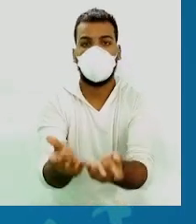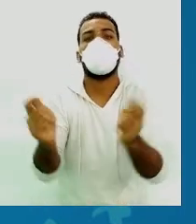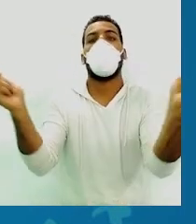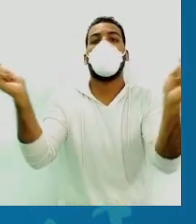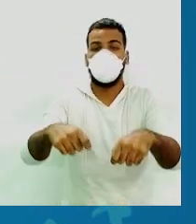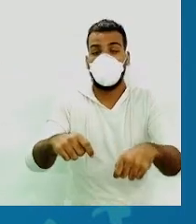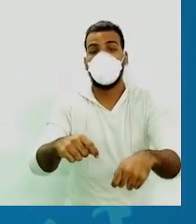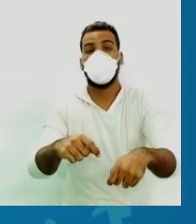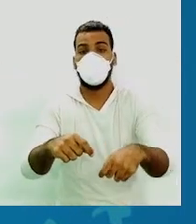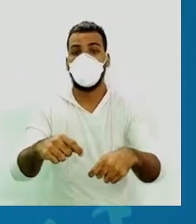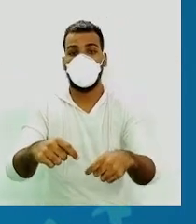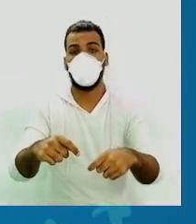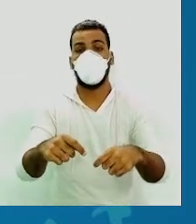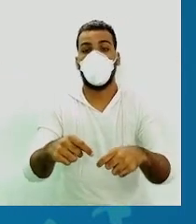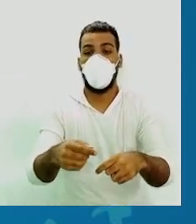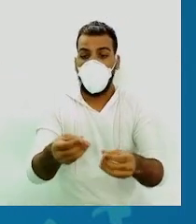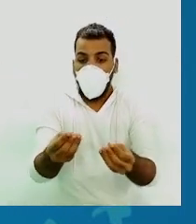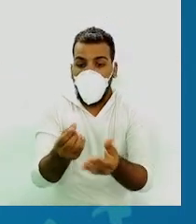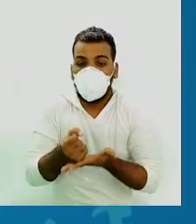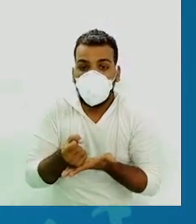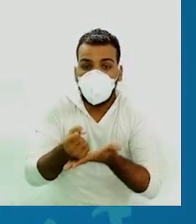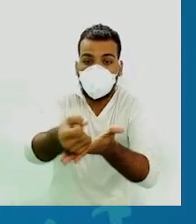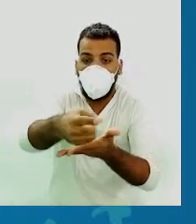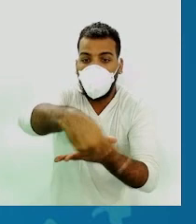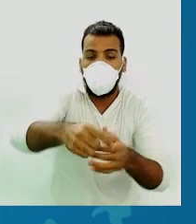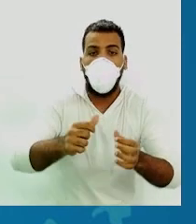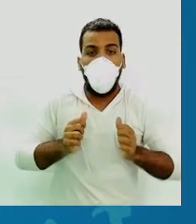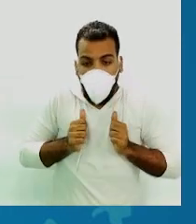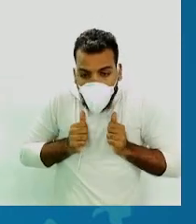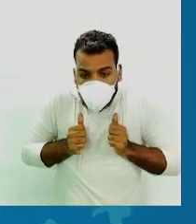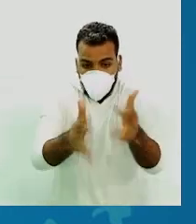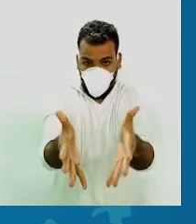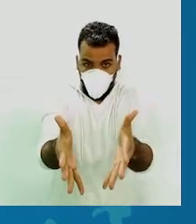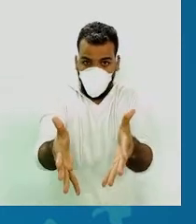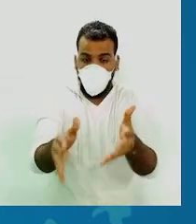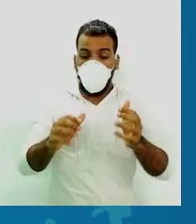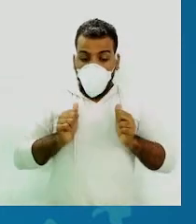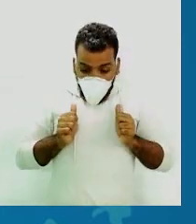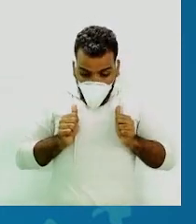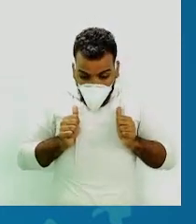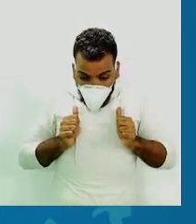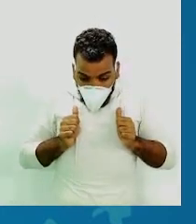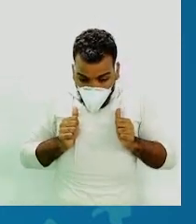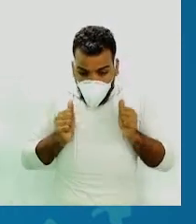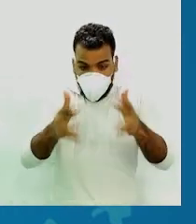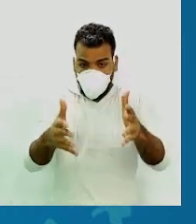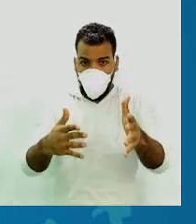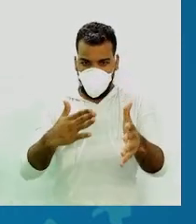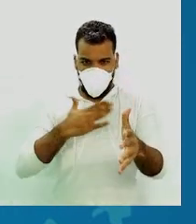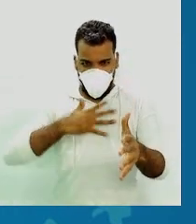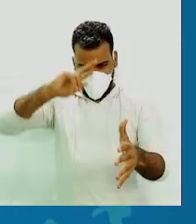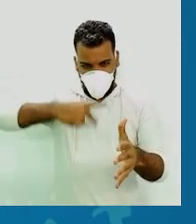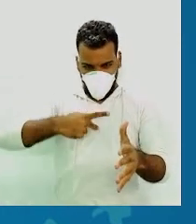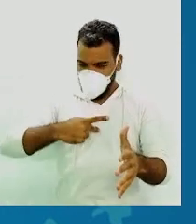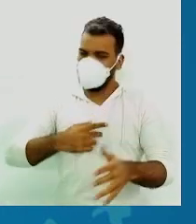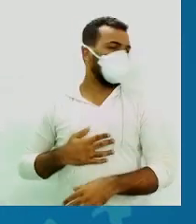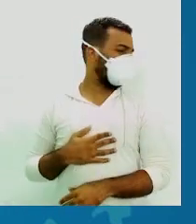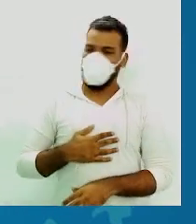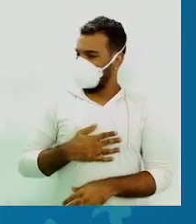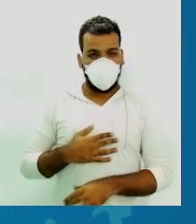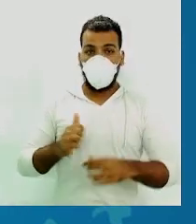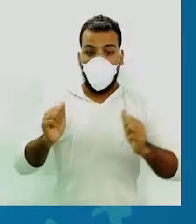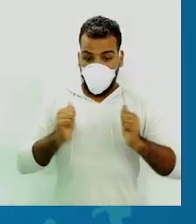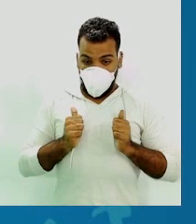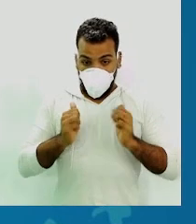a possibilidade que eu tenho para ação, mas não é uma ação em prol de mim mesmo, é uma ação em prol